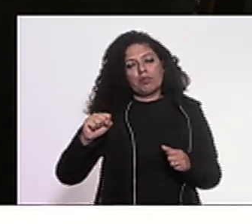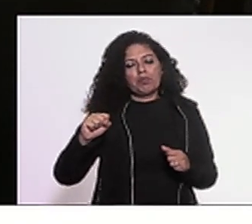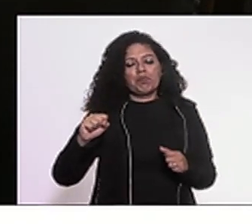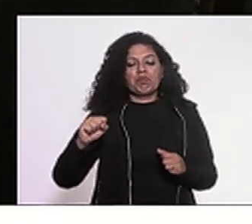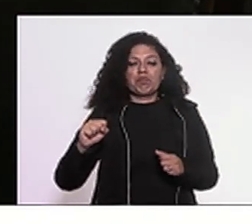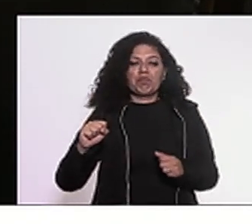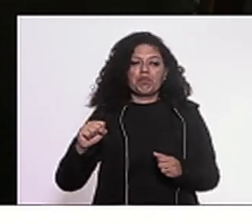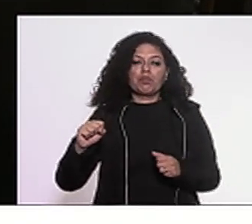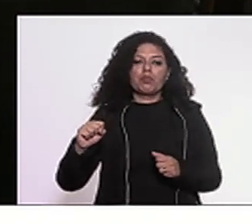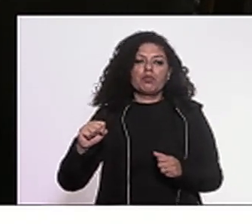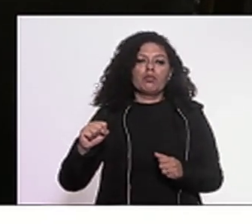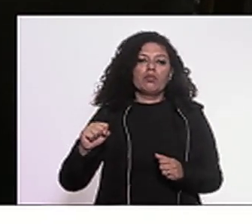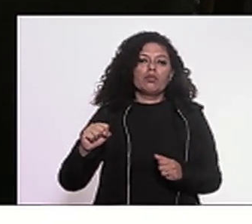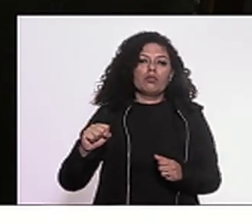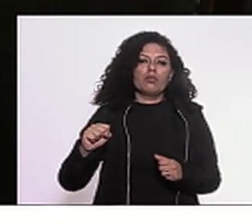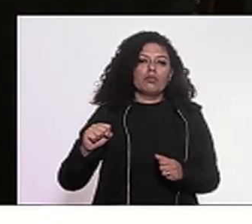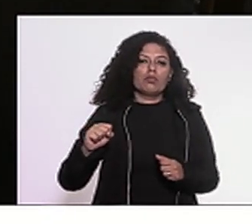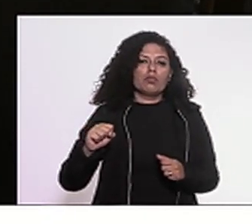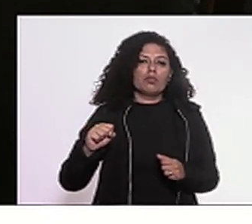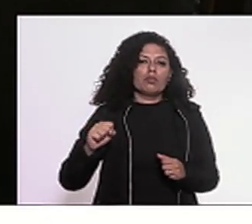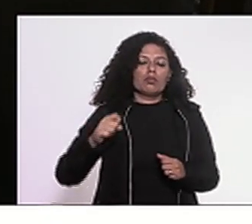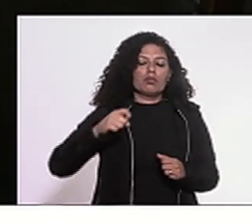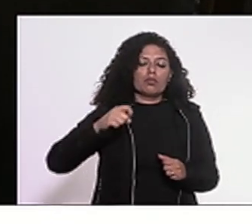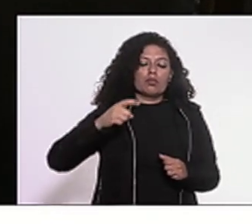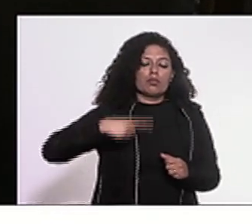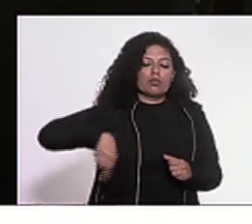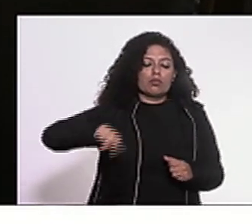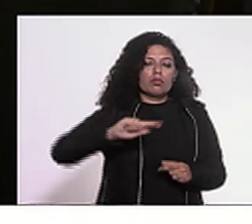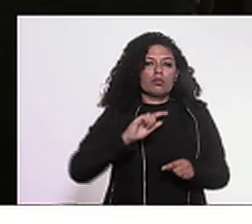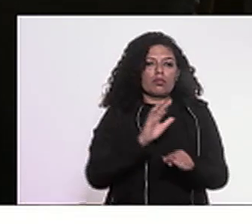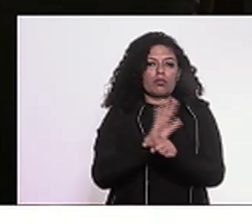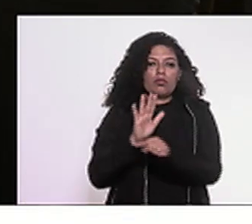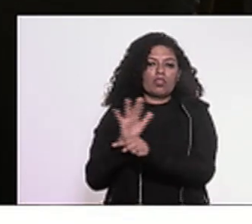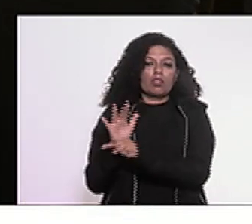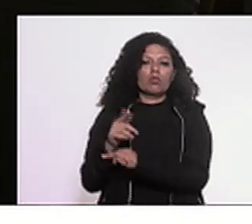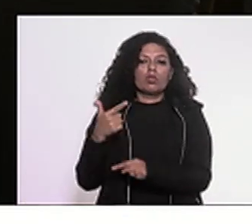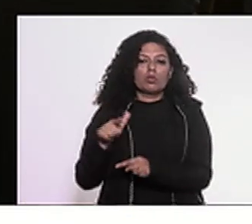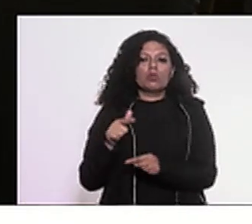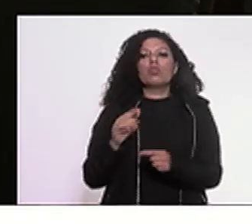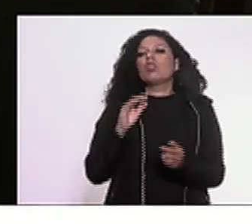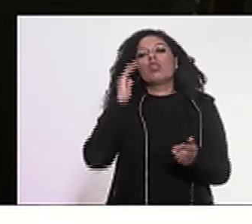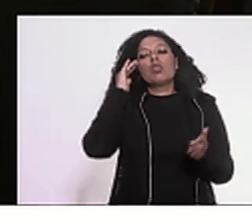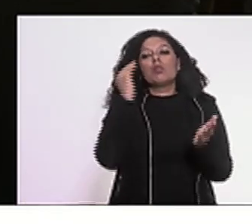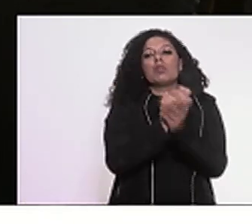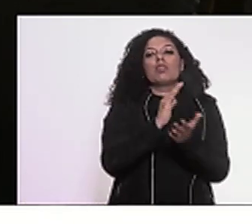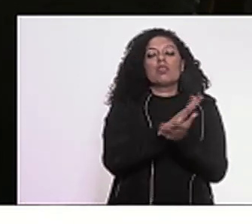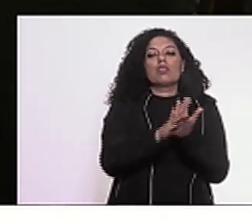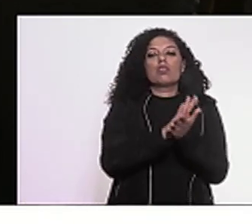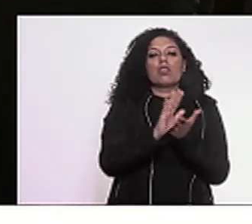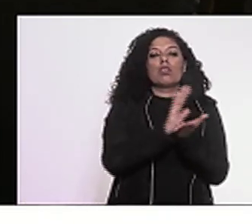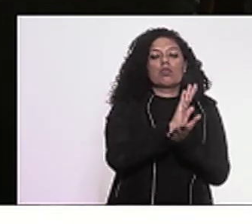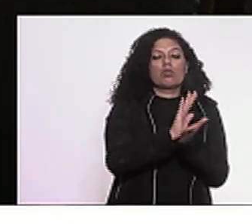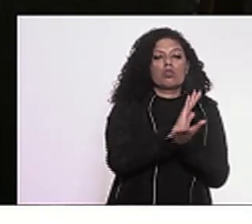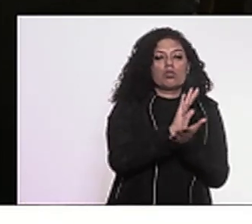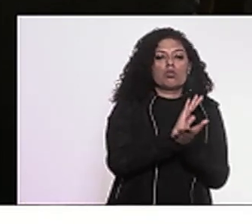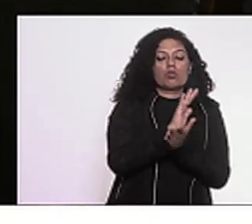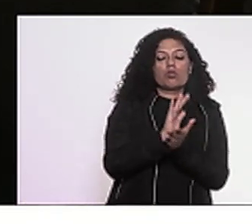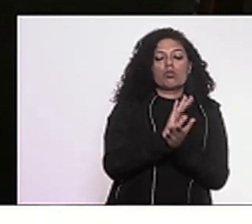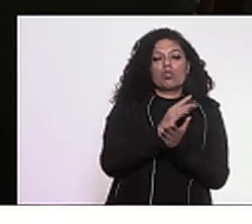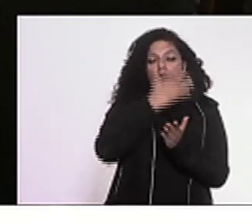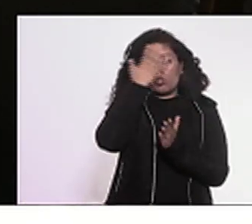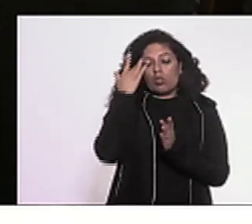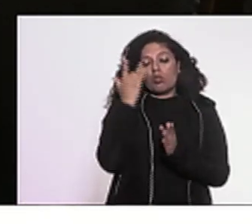Saúde. Nós temos que é um assédio imoral e inconstitucional do que esses servidores